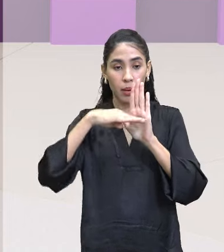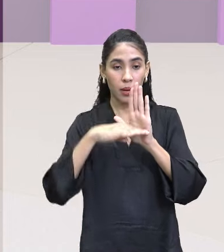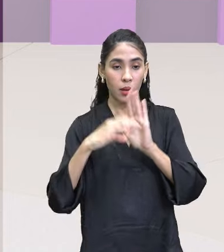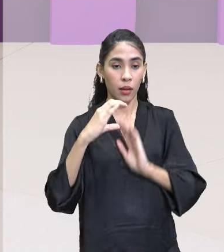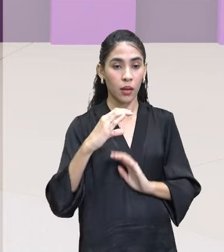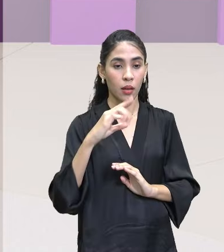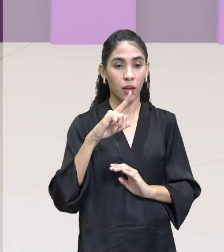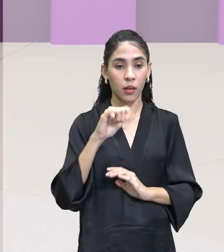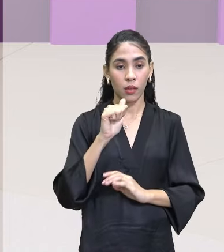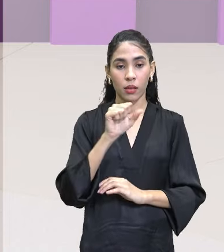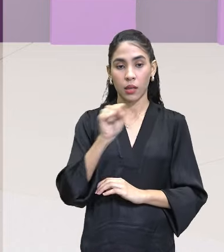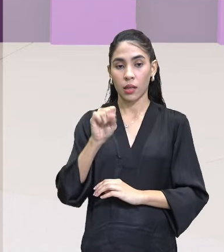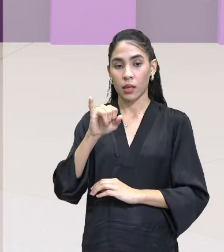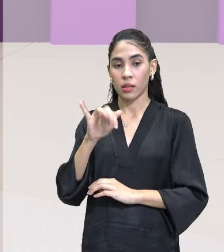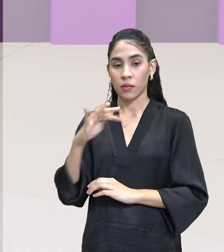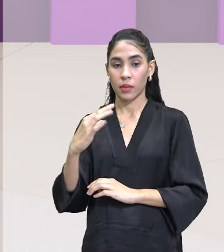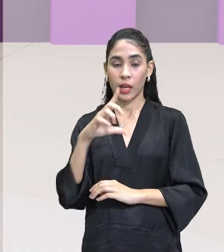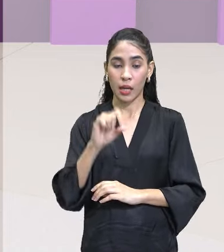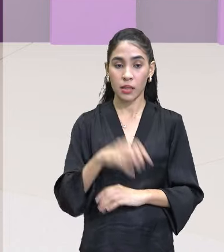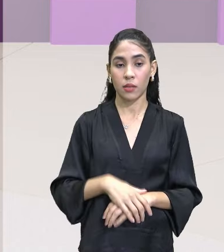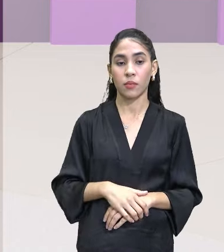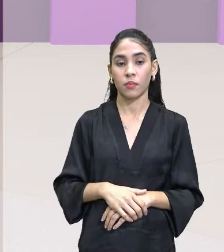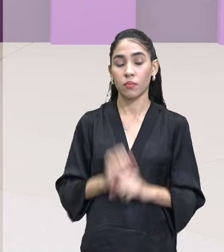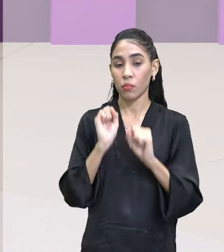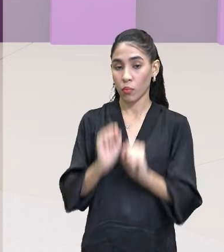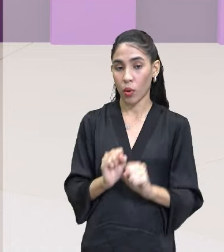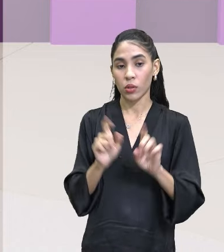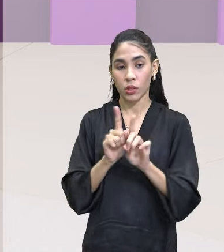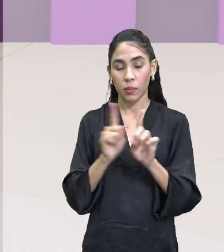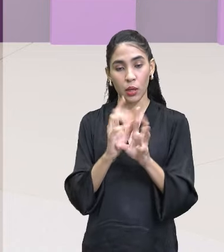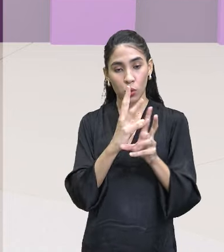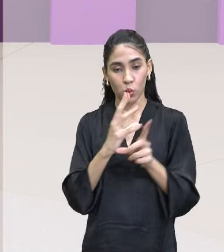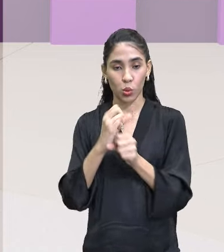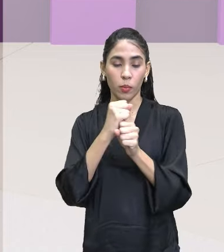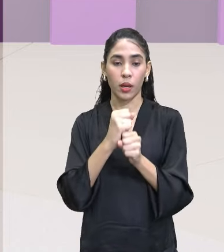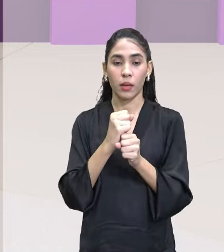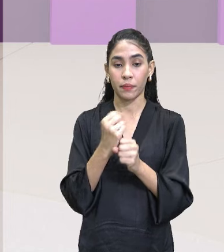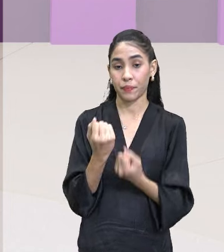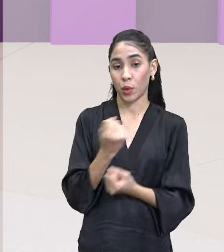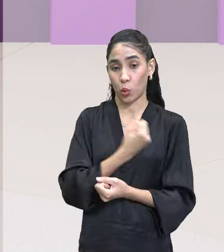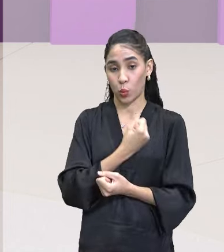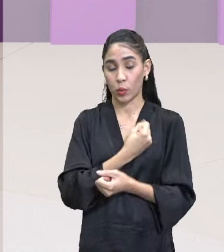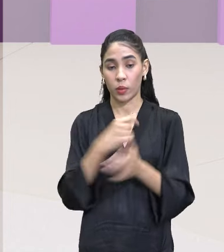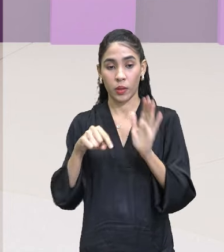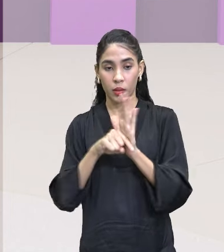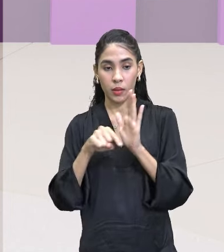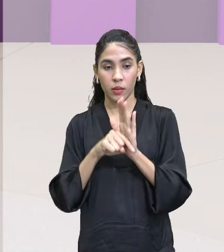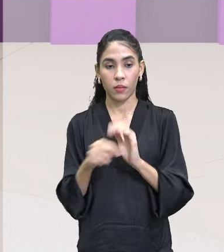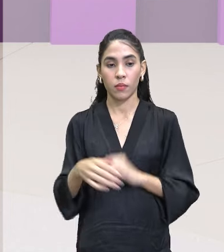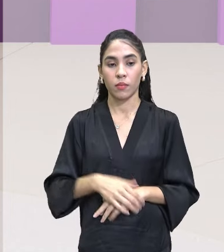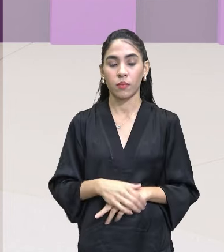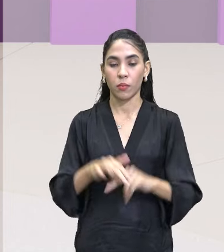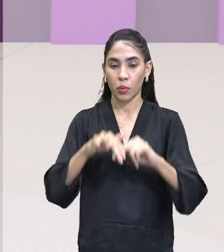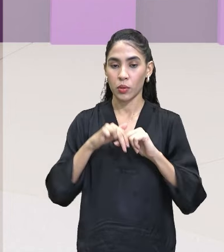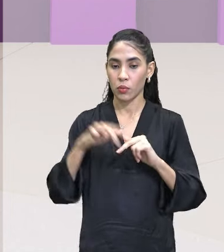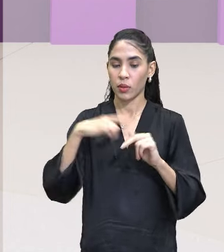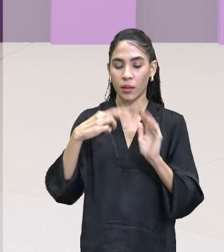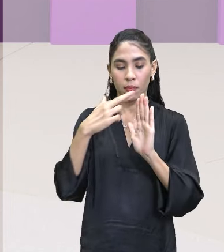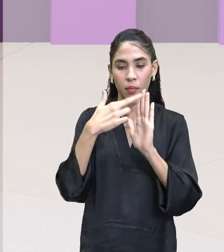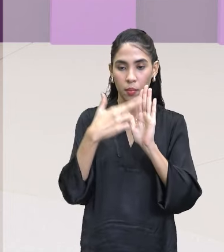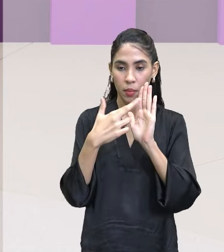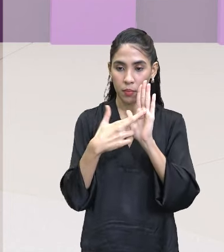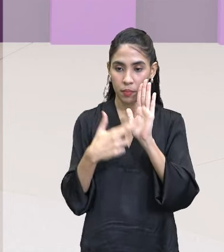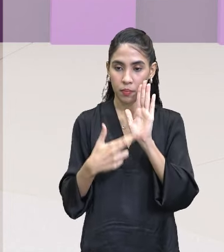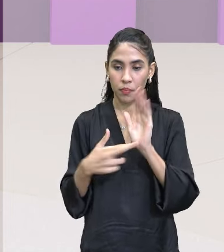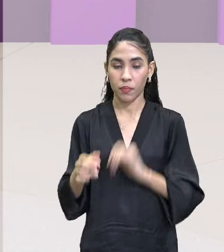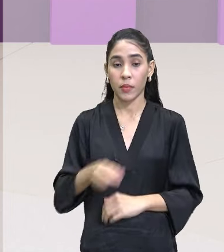sempre somando, mas você pode somar por um número negativo, lembra? Então, por isso que nós temos essa classificação aí, ó.